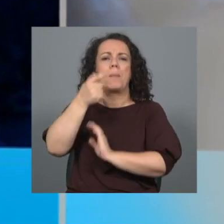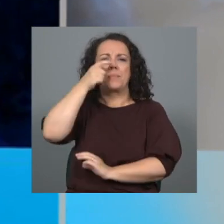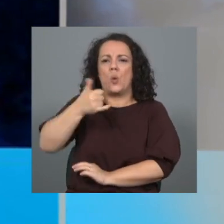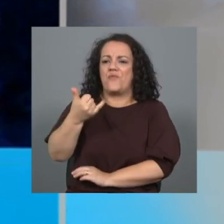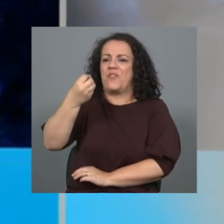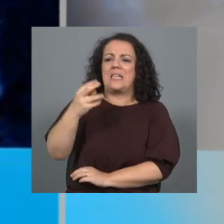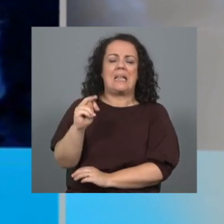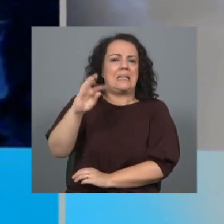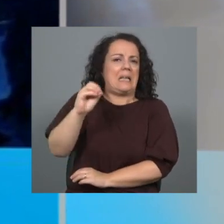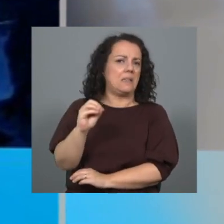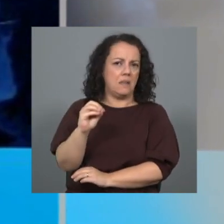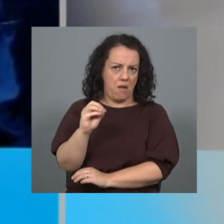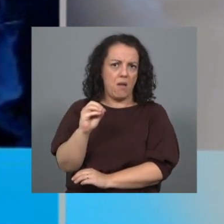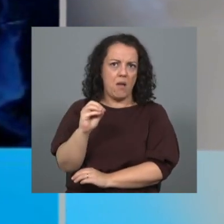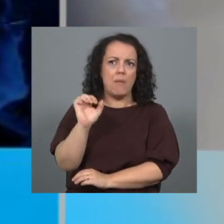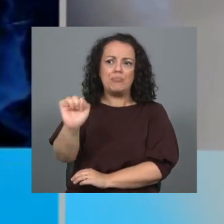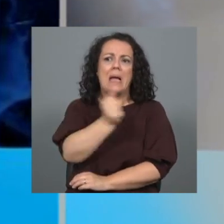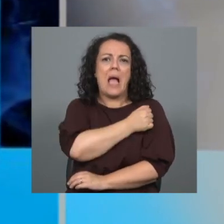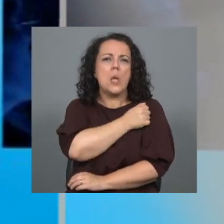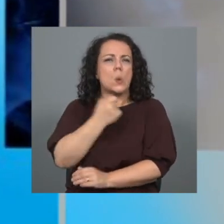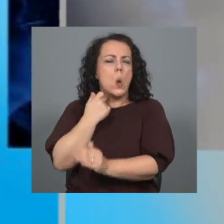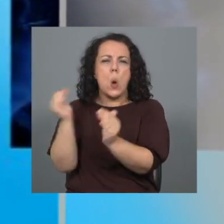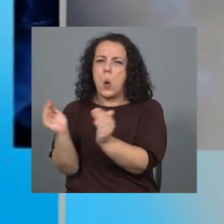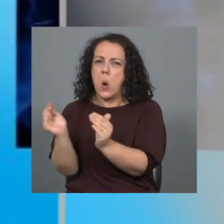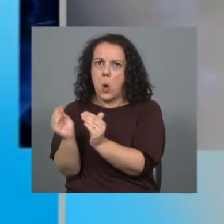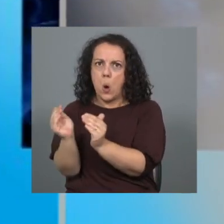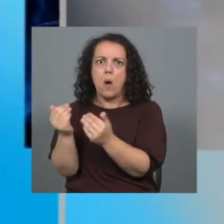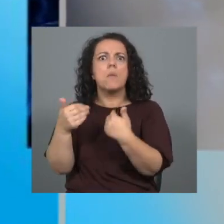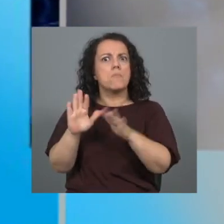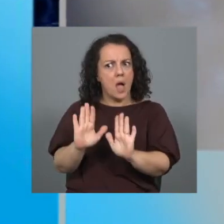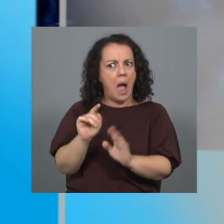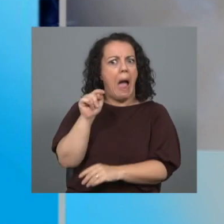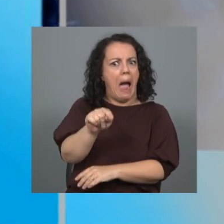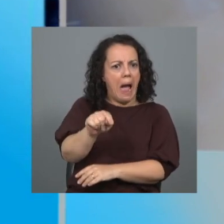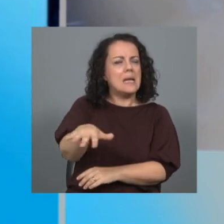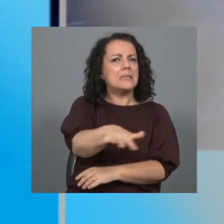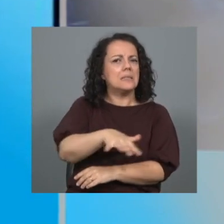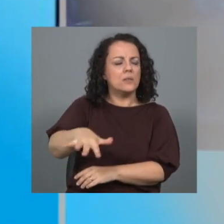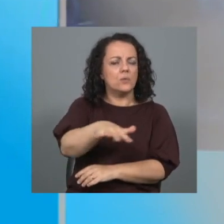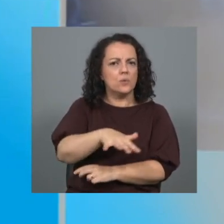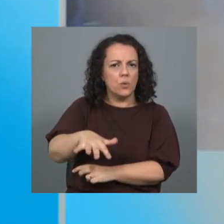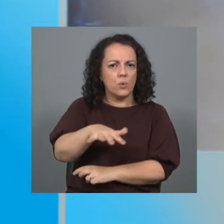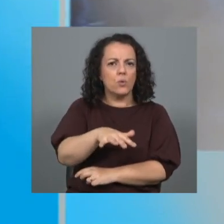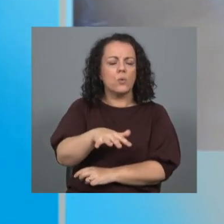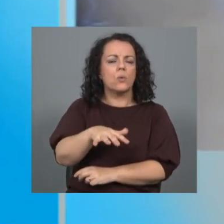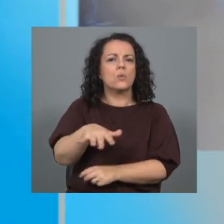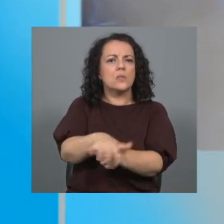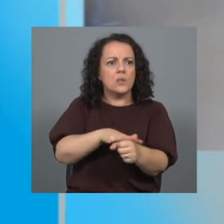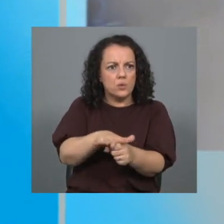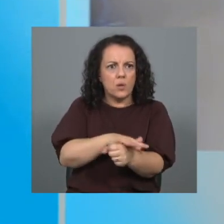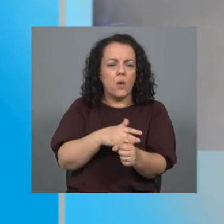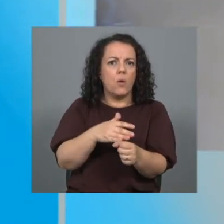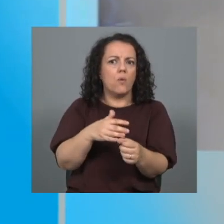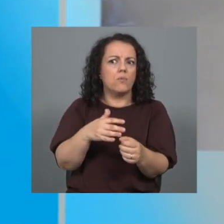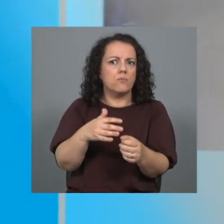em casas pequenas, mas havia ali uma situação que, de facto, para a qual, de facto,